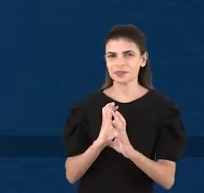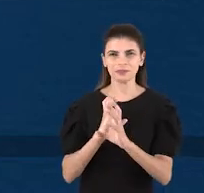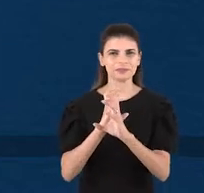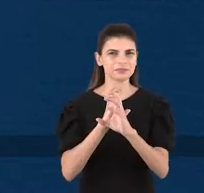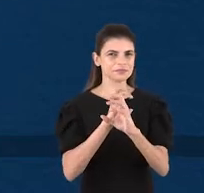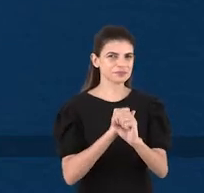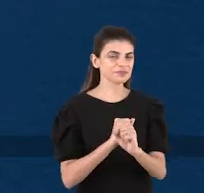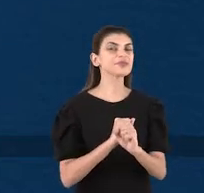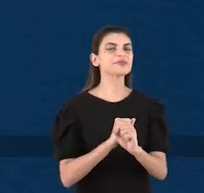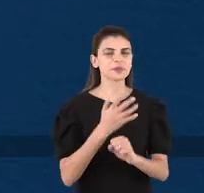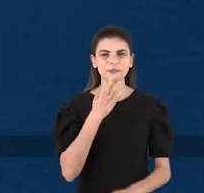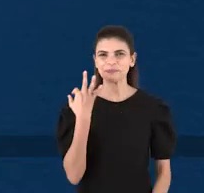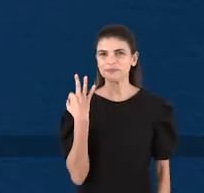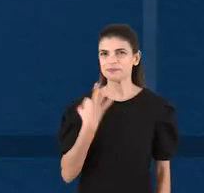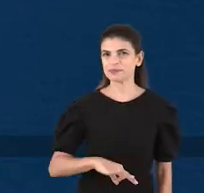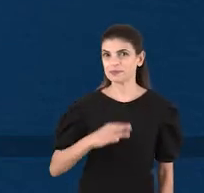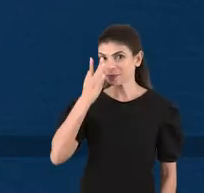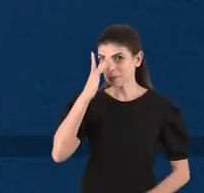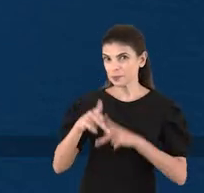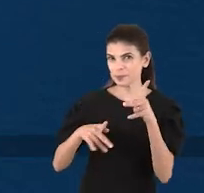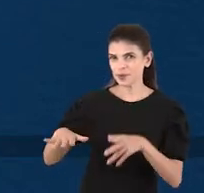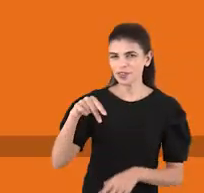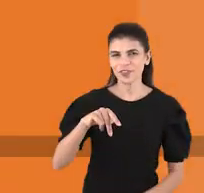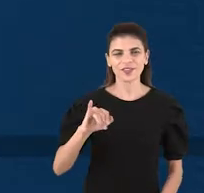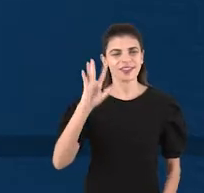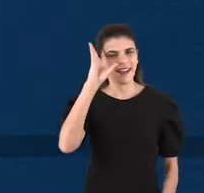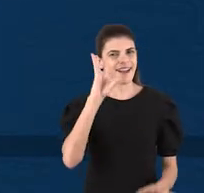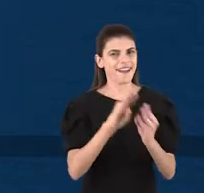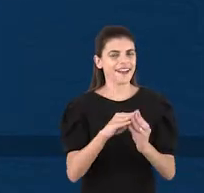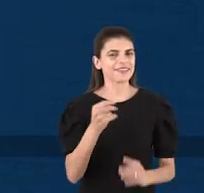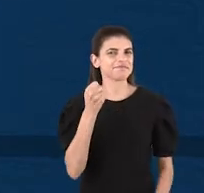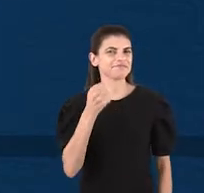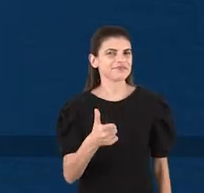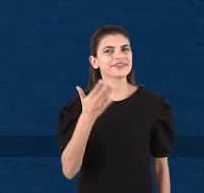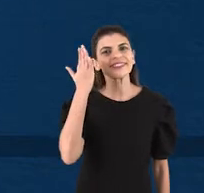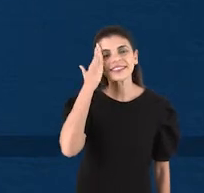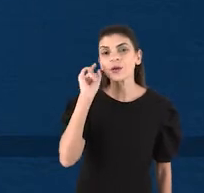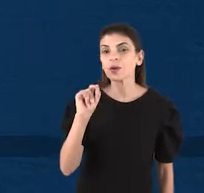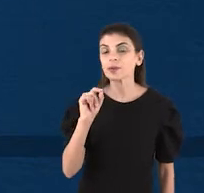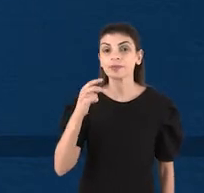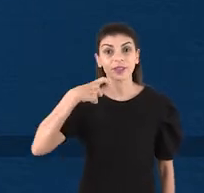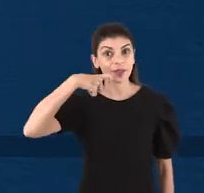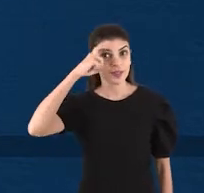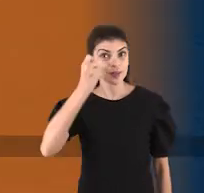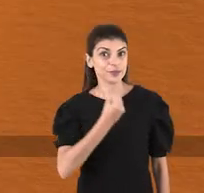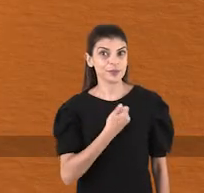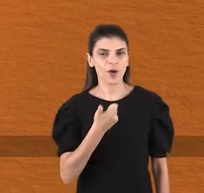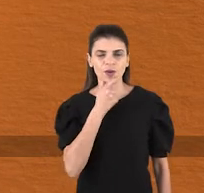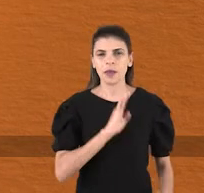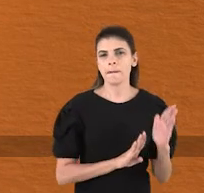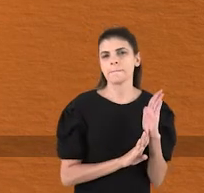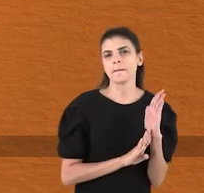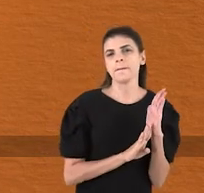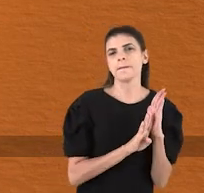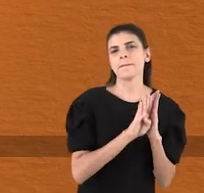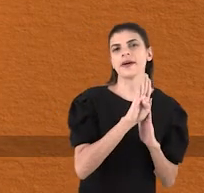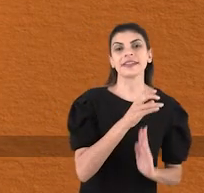O Ibope confirma o que Nova Iguaçu já sabia. Rogério 11 está disparado na frente,